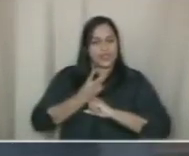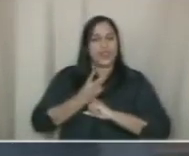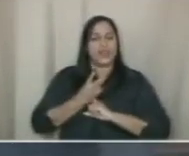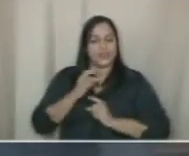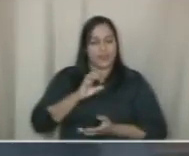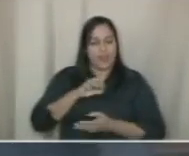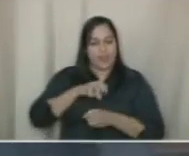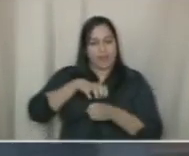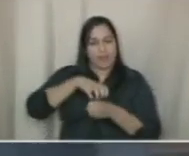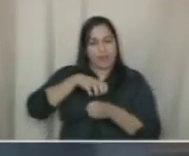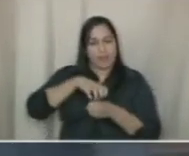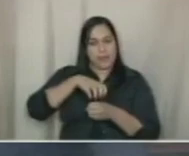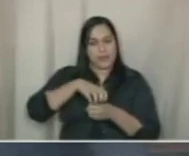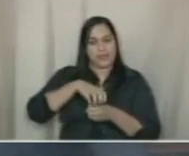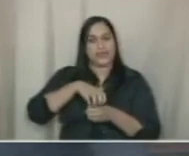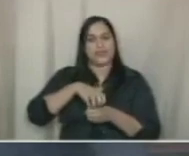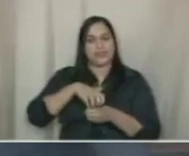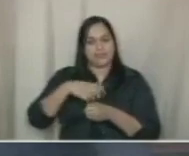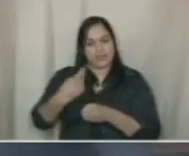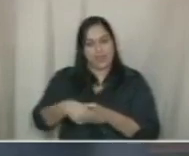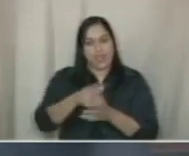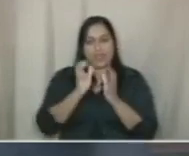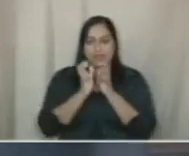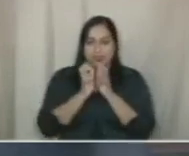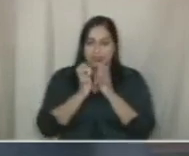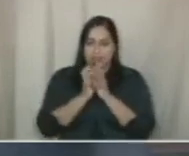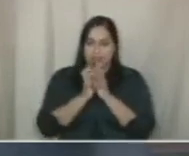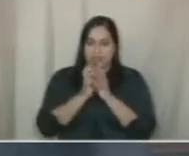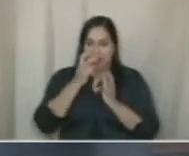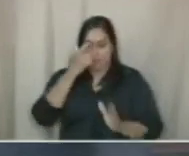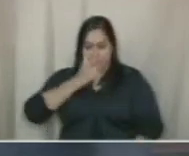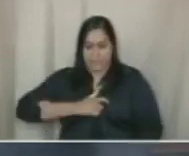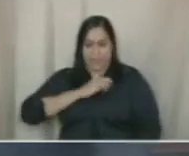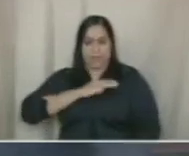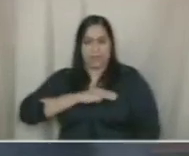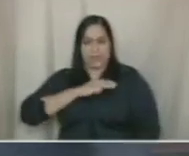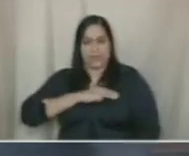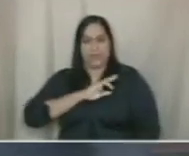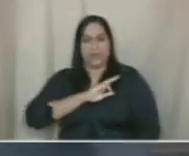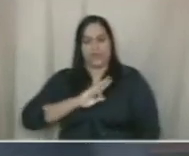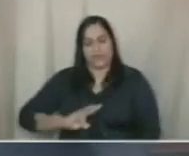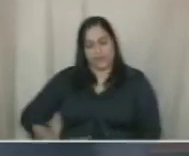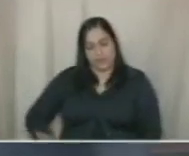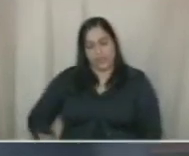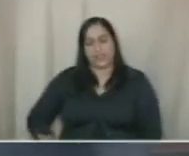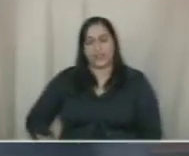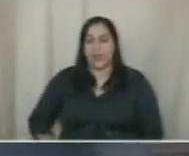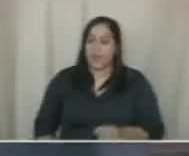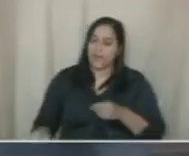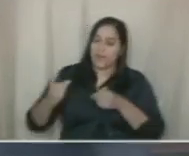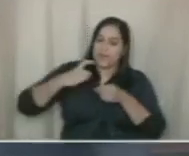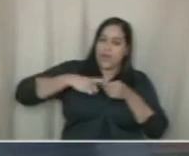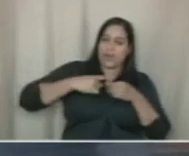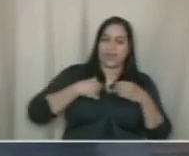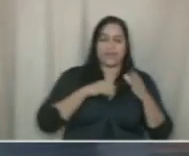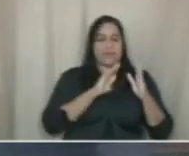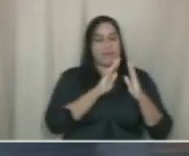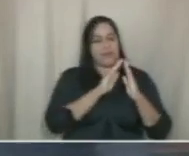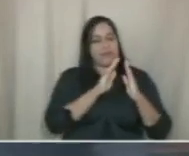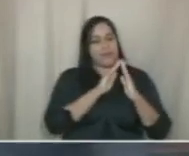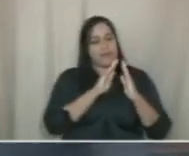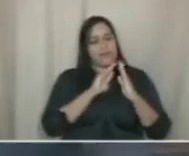câmara municipal do Recife para cumprir uma missão enquanto o vereador mas logo logo retornarei a minha casa